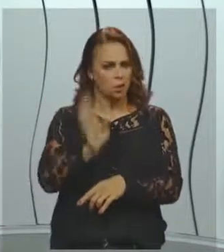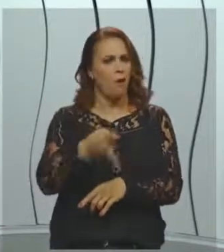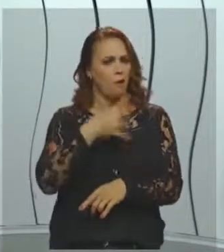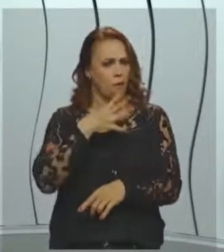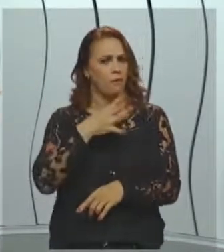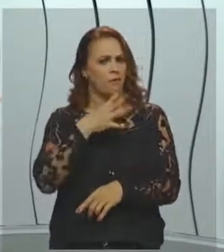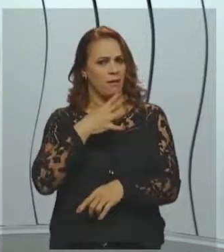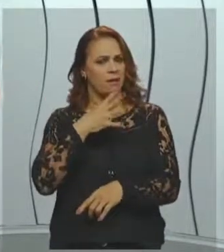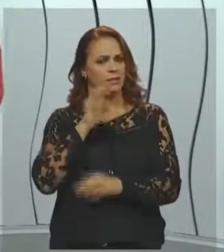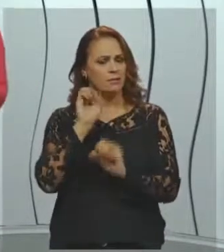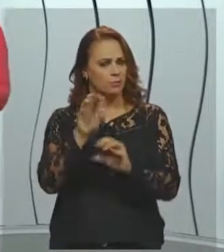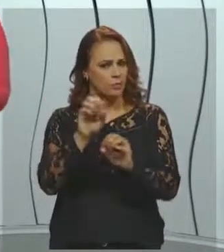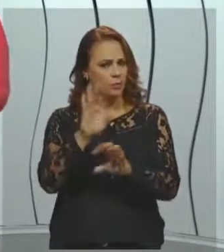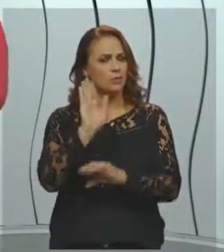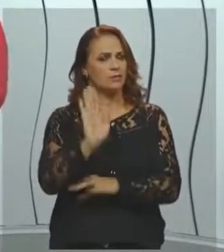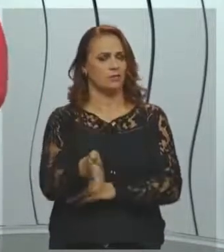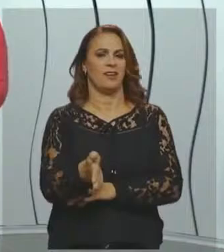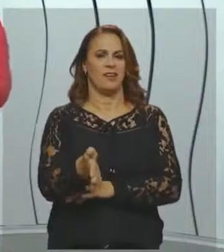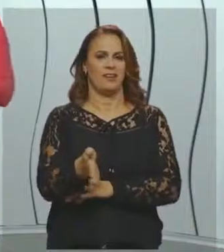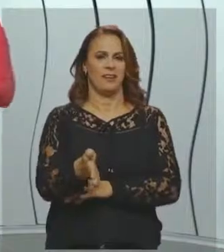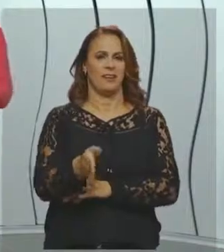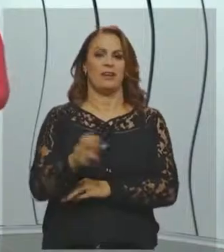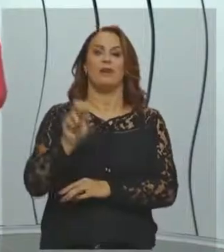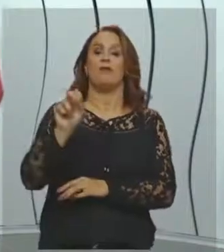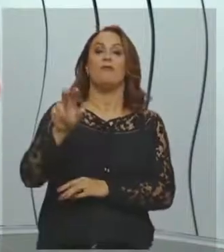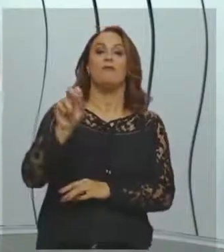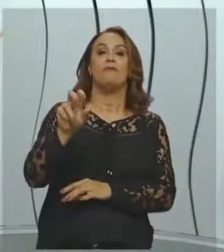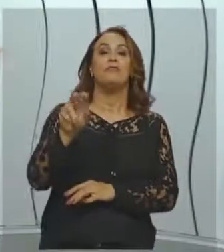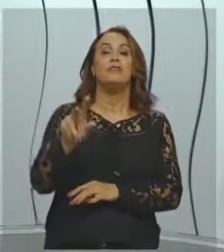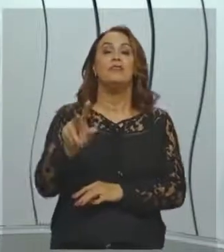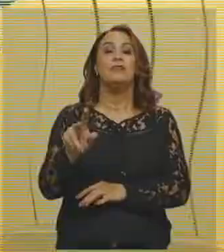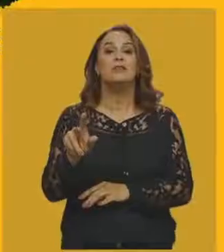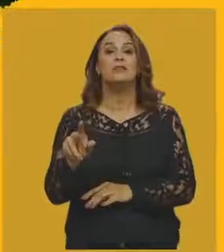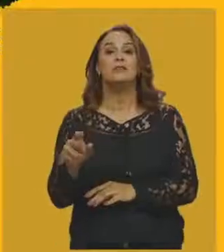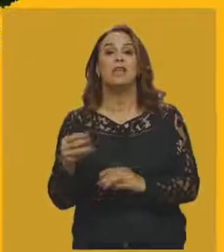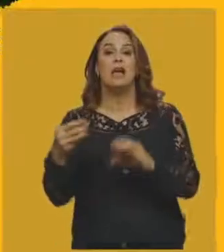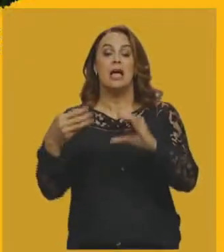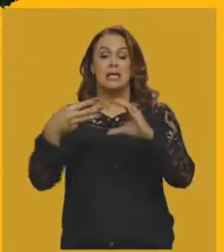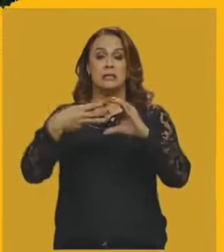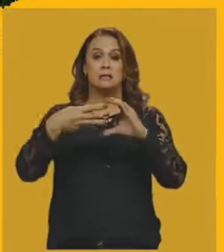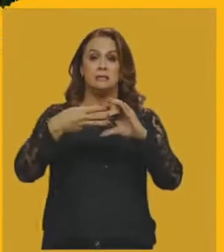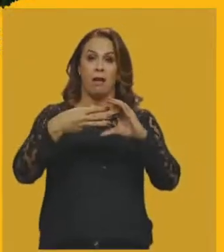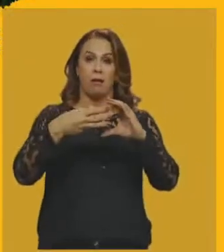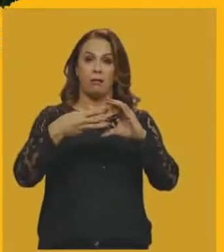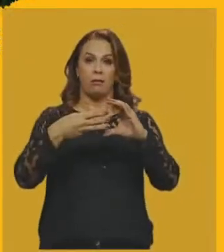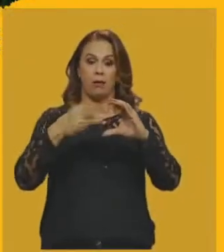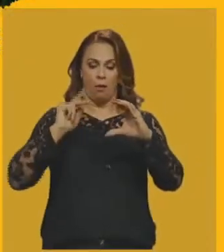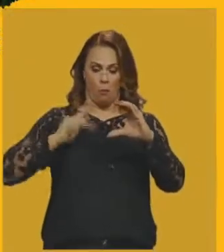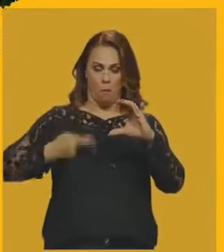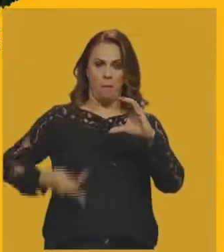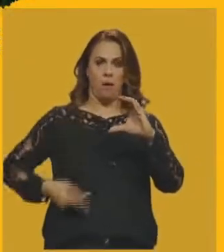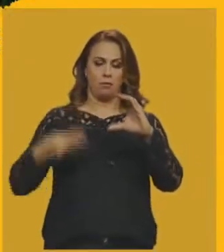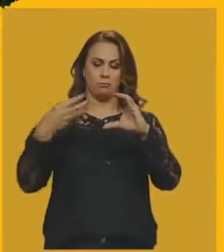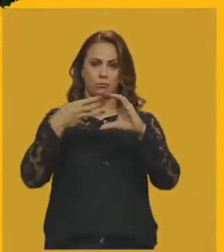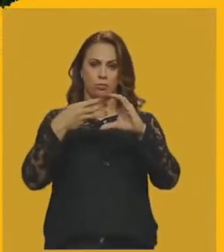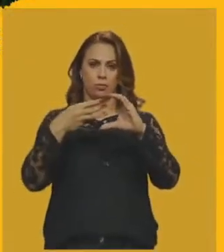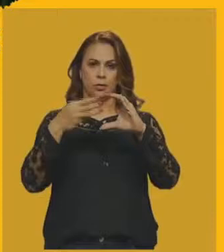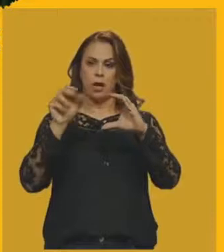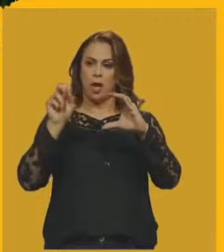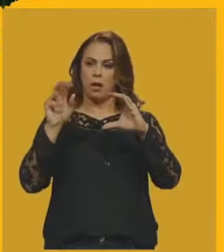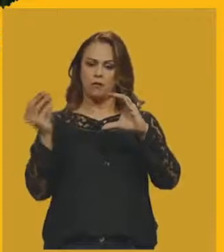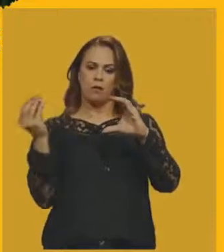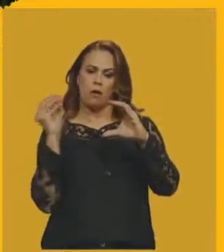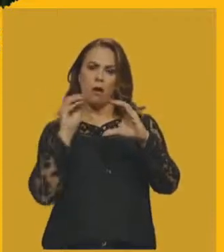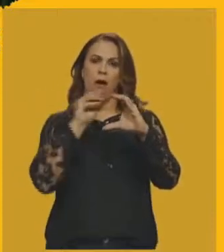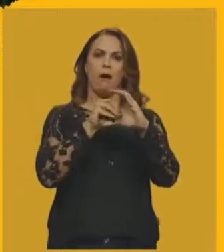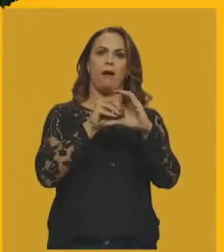aqui sobre os vírus, que eles são parasitas intracelulares obrigatórios, que eles vivem dentro das nossas células, eles